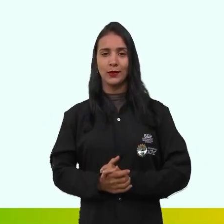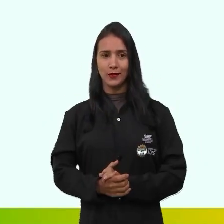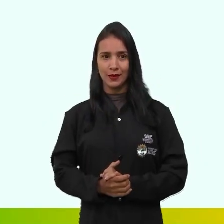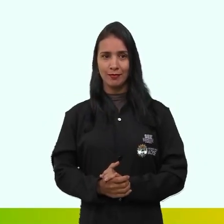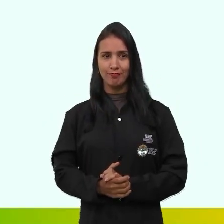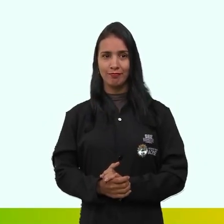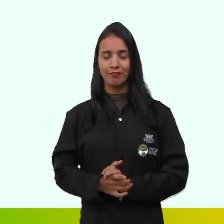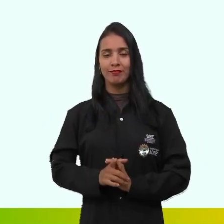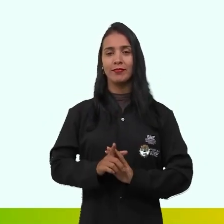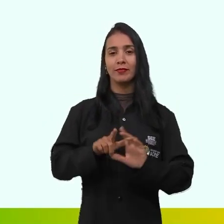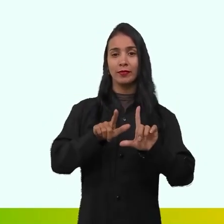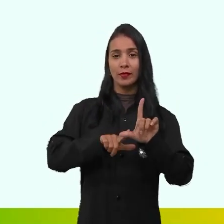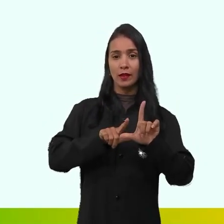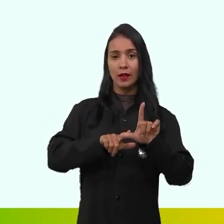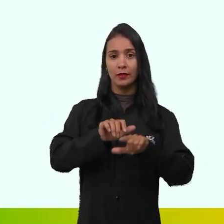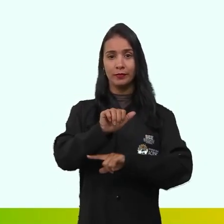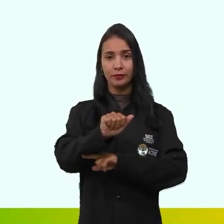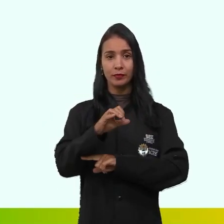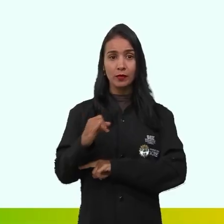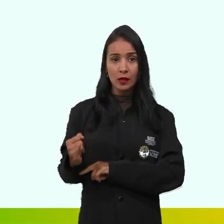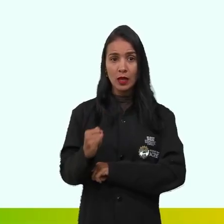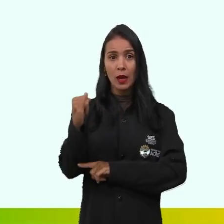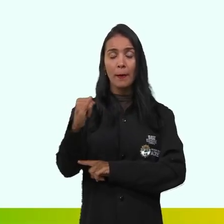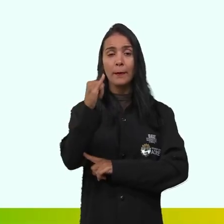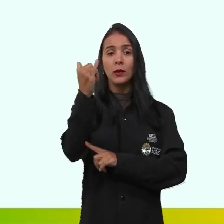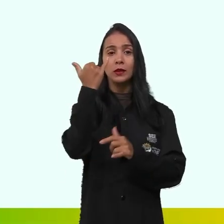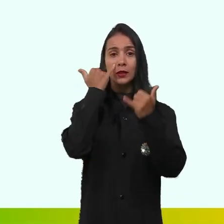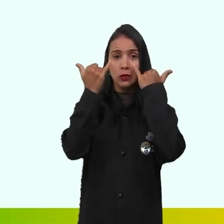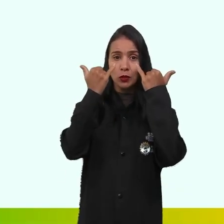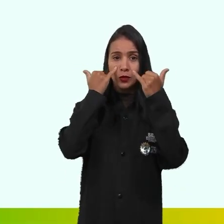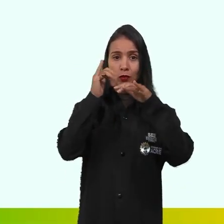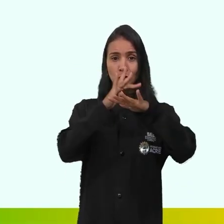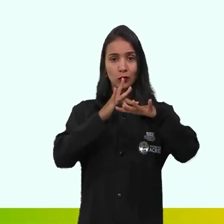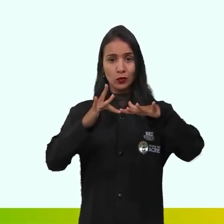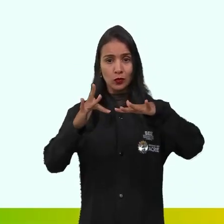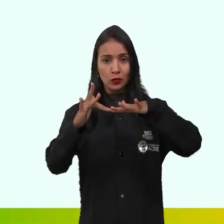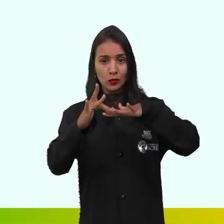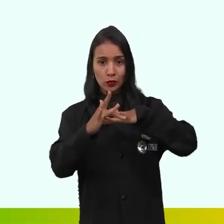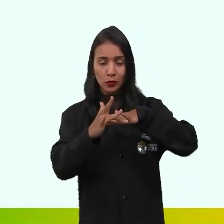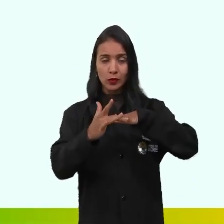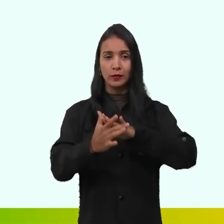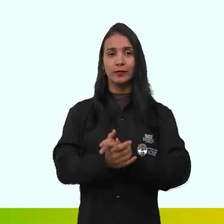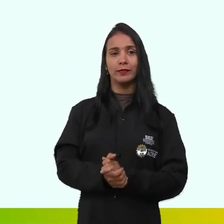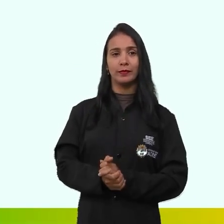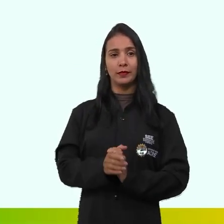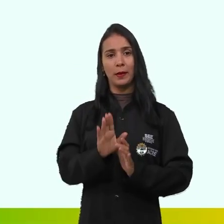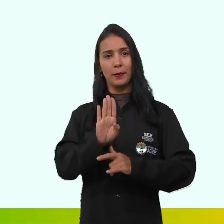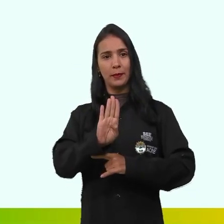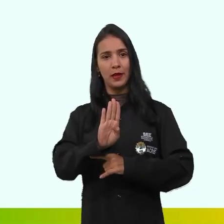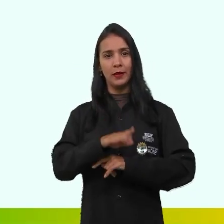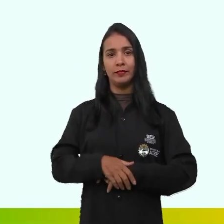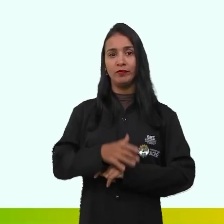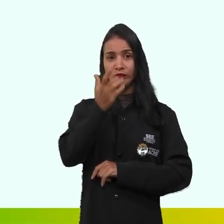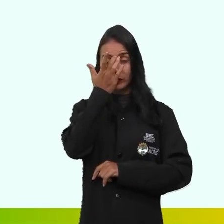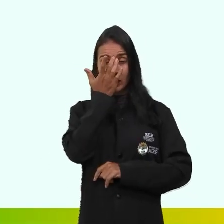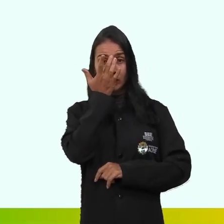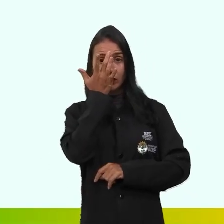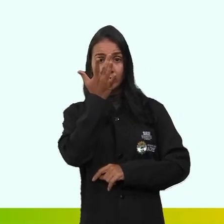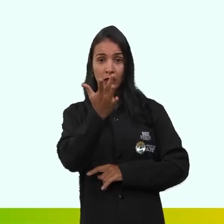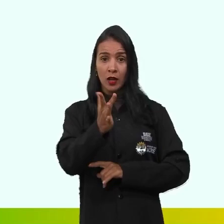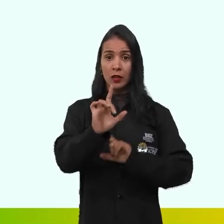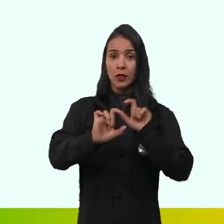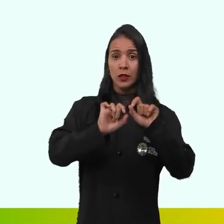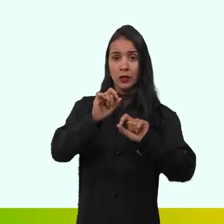A importância de se informar nas redes sociais para se manter atualizado. Letra B, a facilidade com que